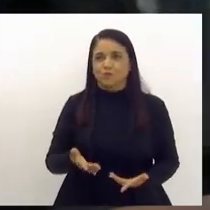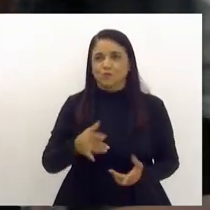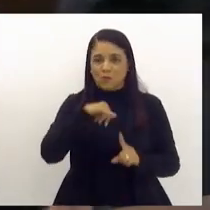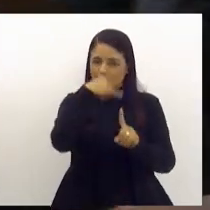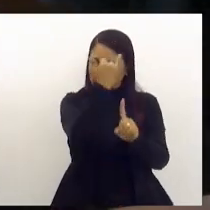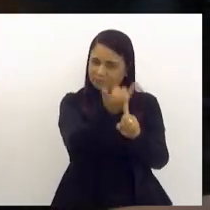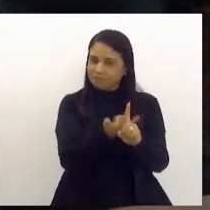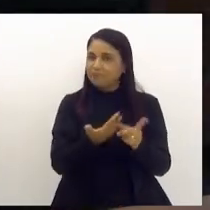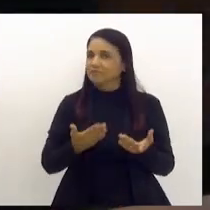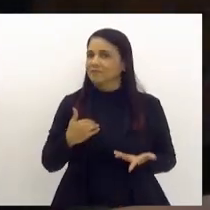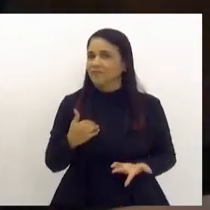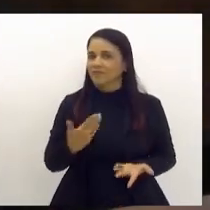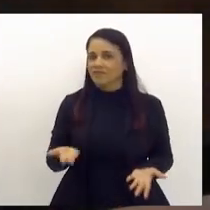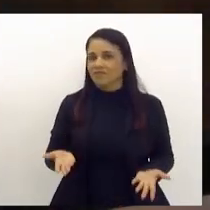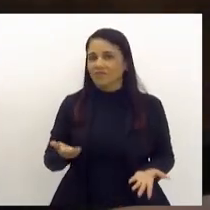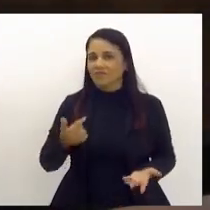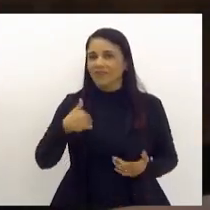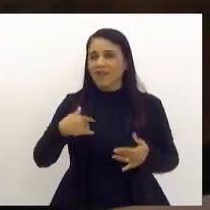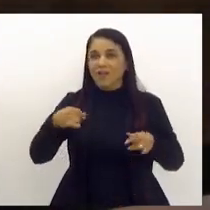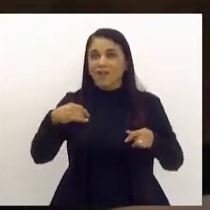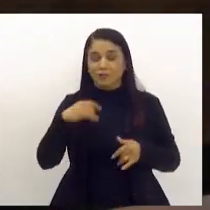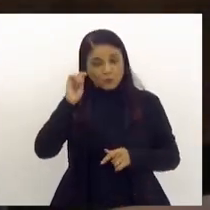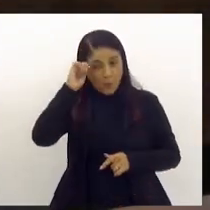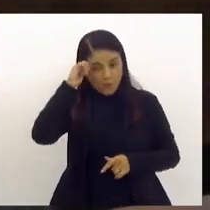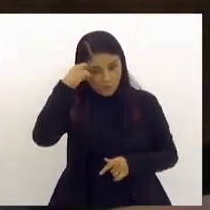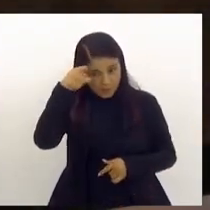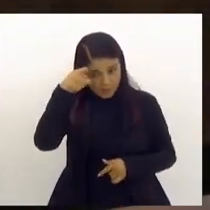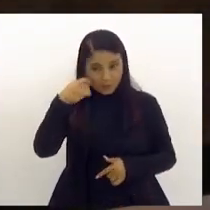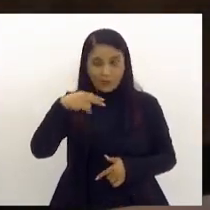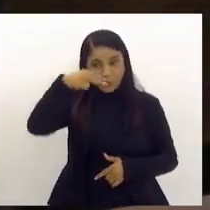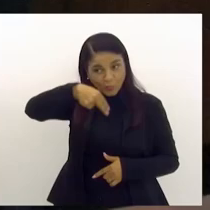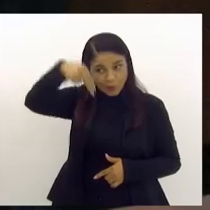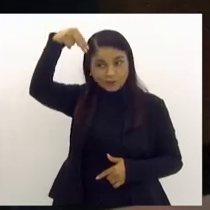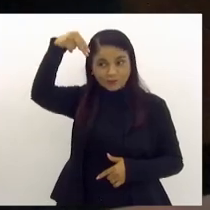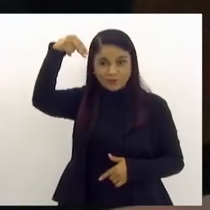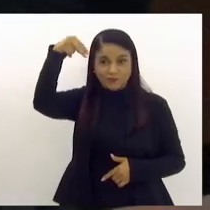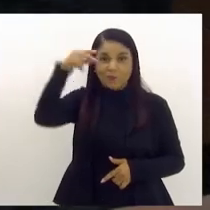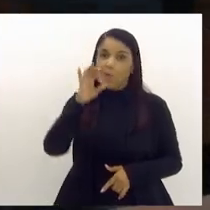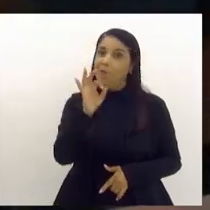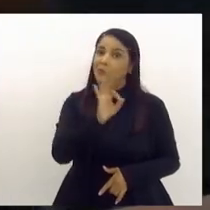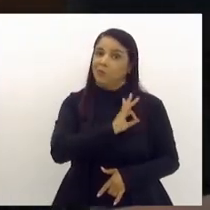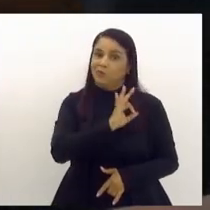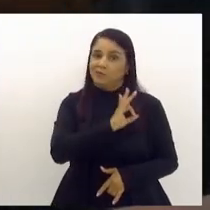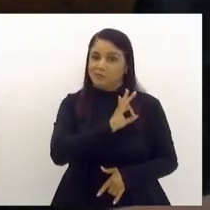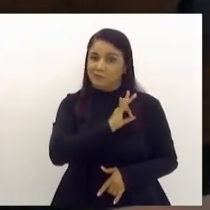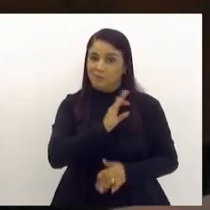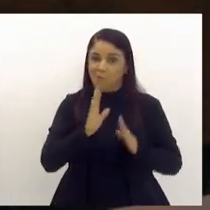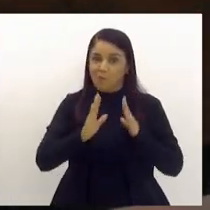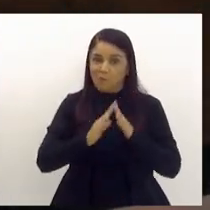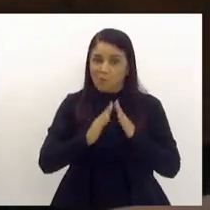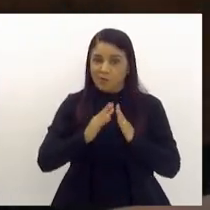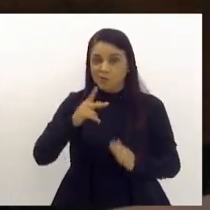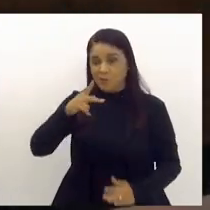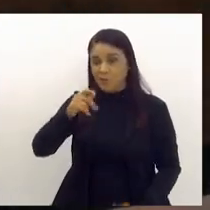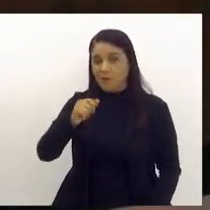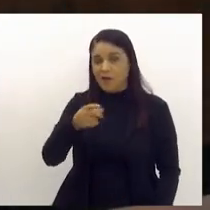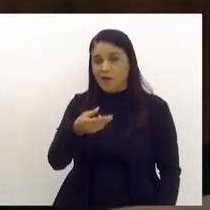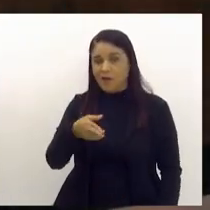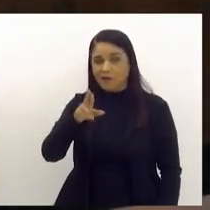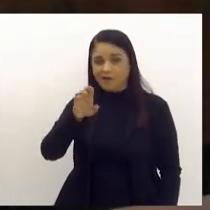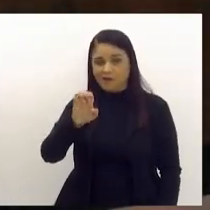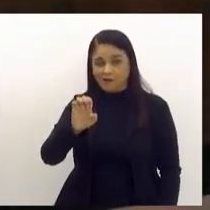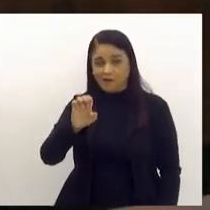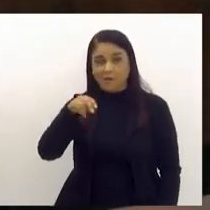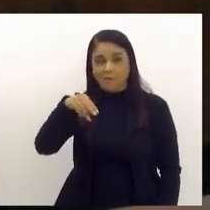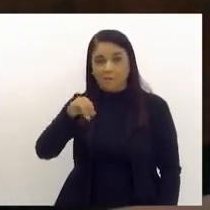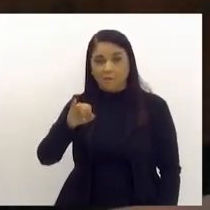um absurdo. Eu sou preto, nordestino, policial, morador de Padre Miguel, eu sou o mais minoritário